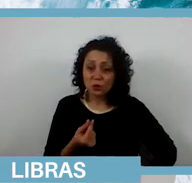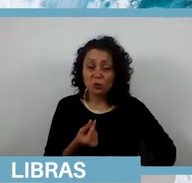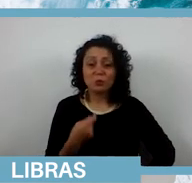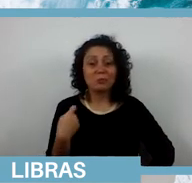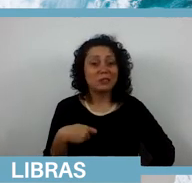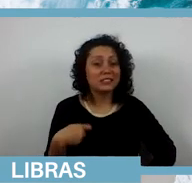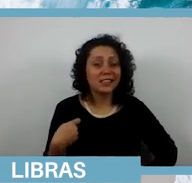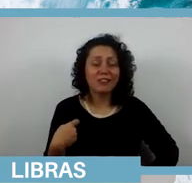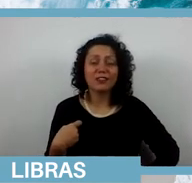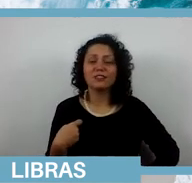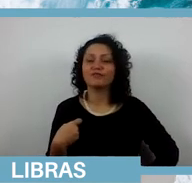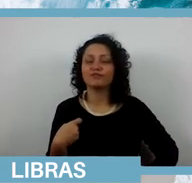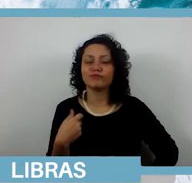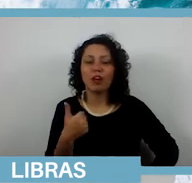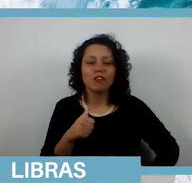inserir